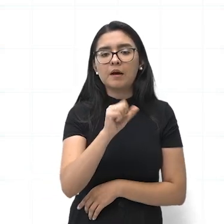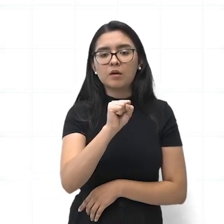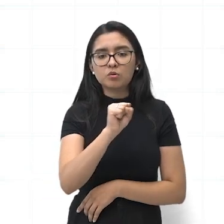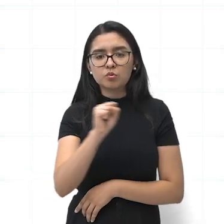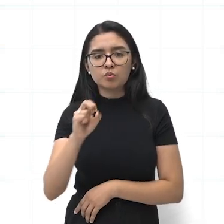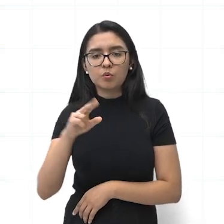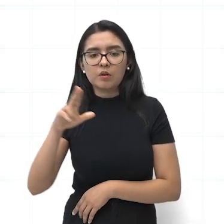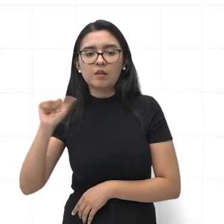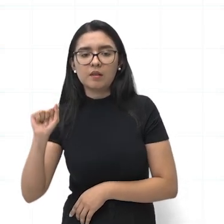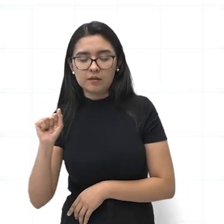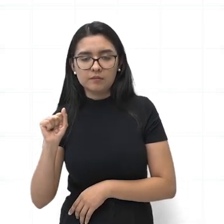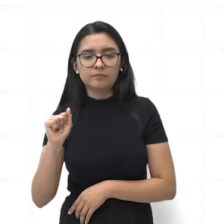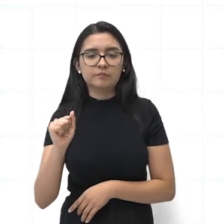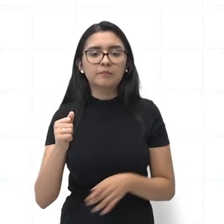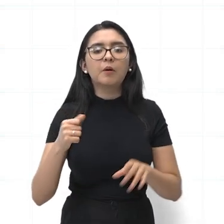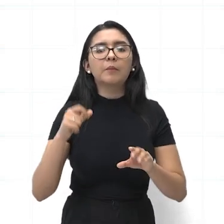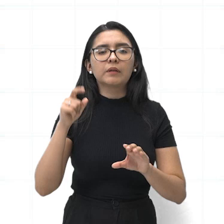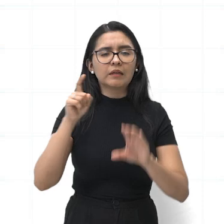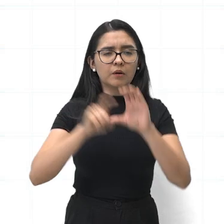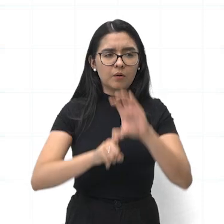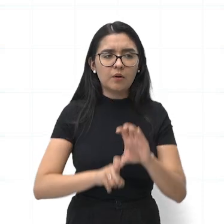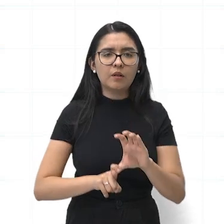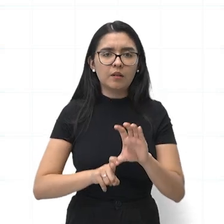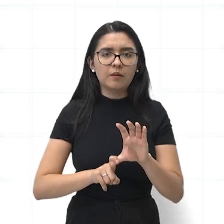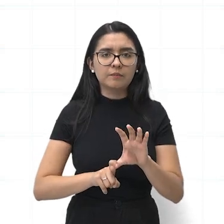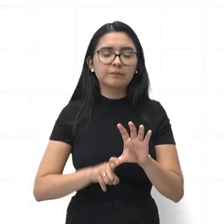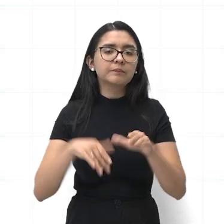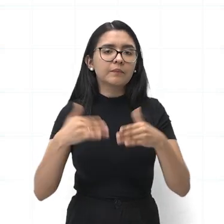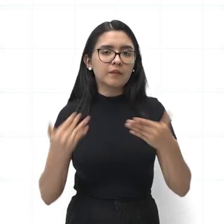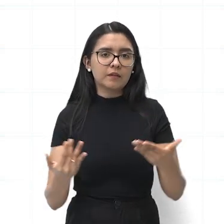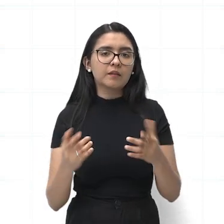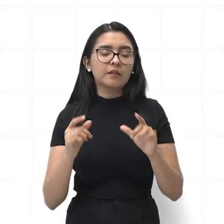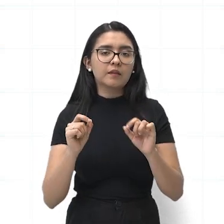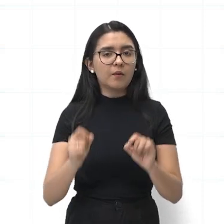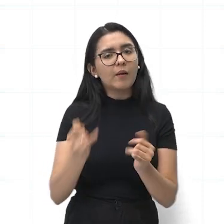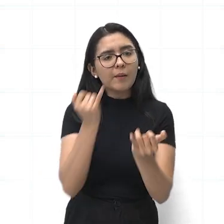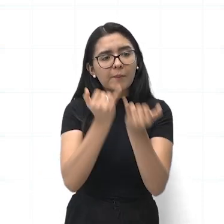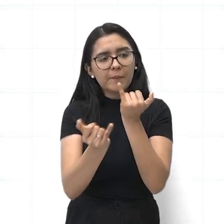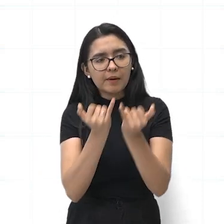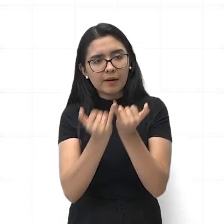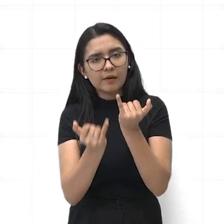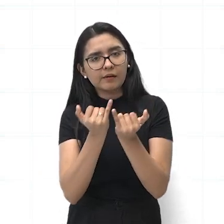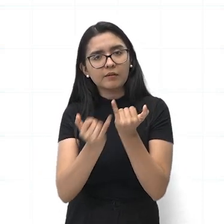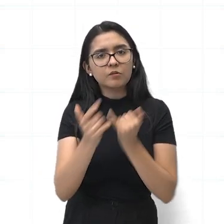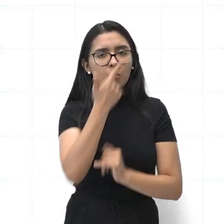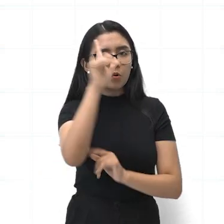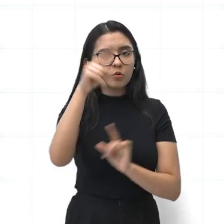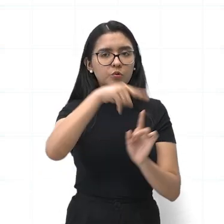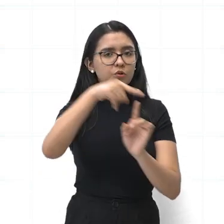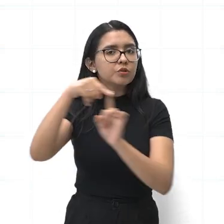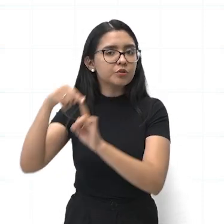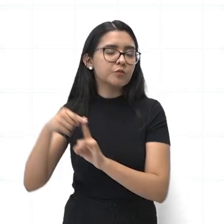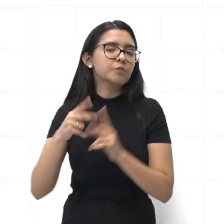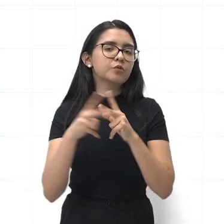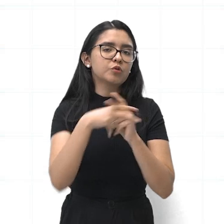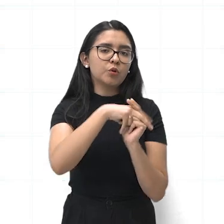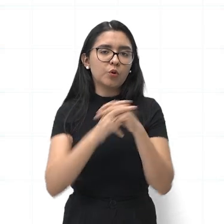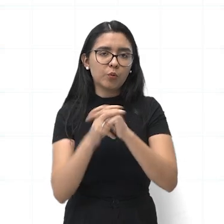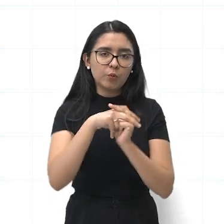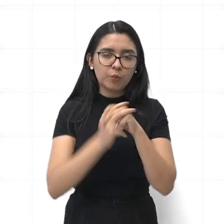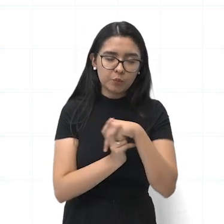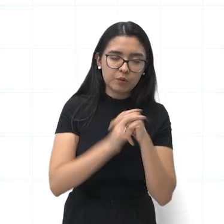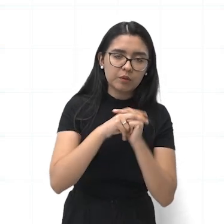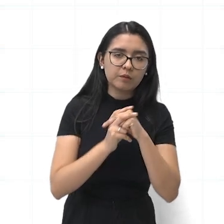ela tem aí como característica semelhante a outros estilos de luta, esse movimento